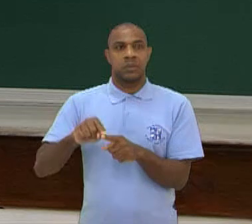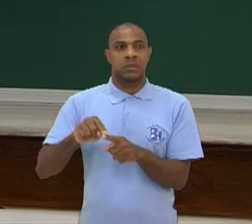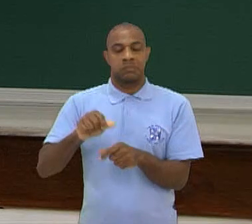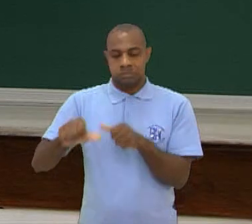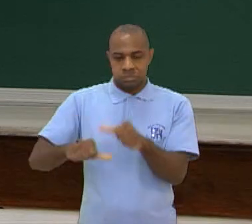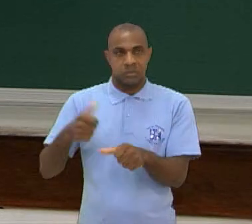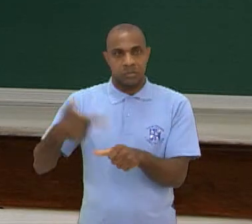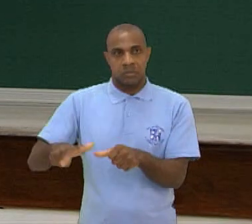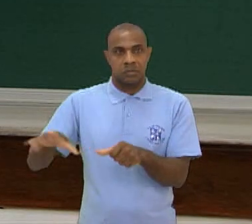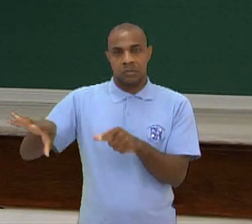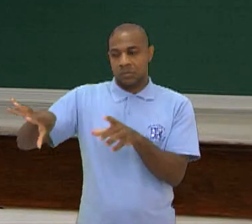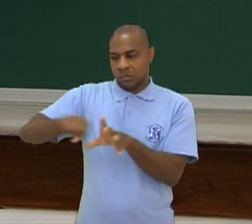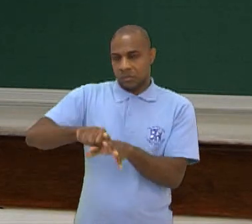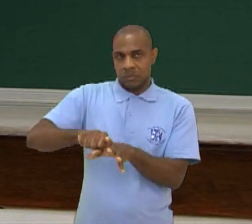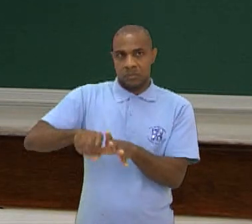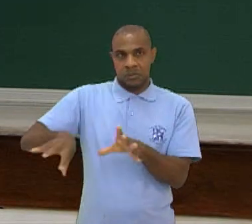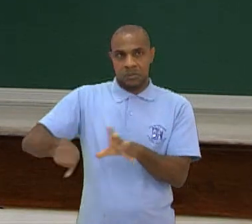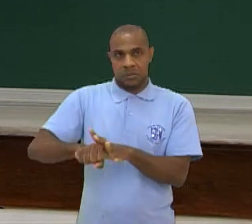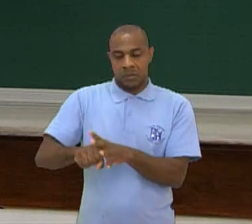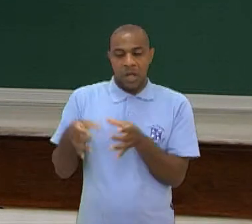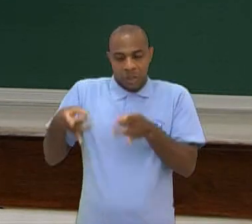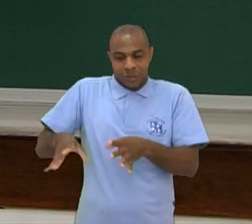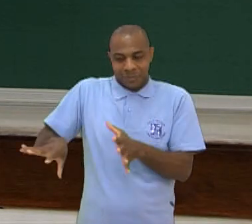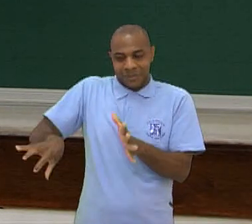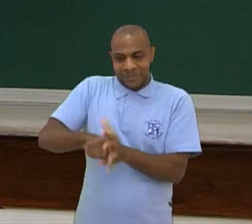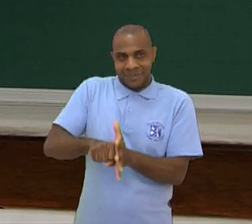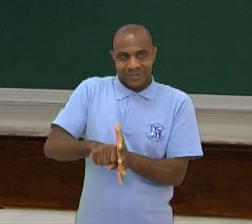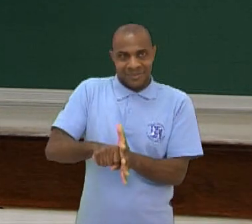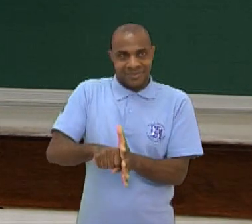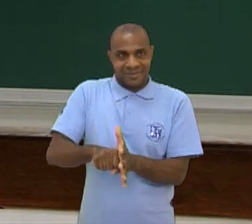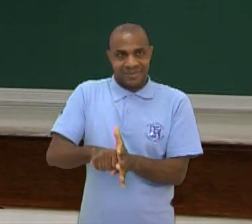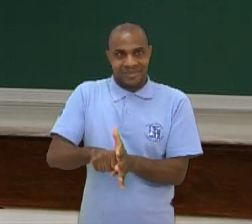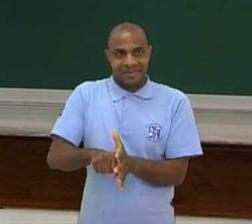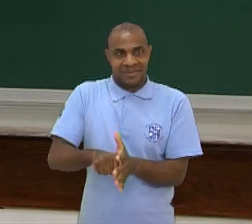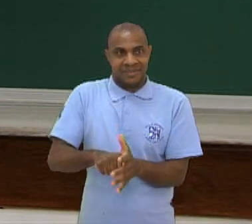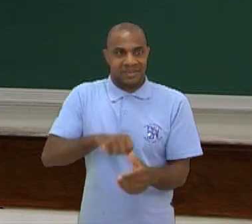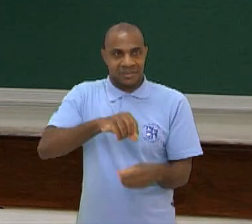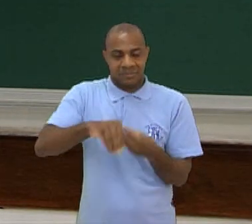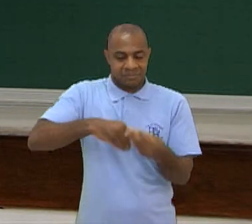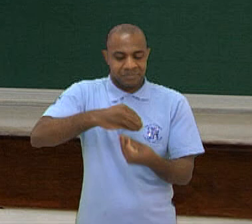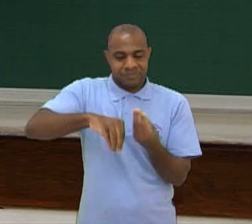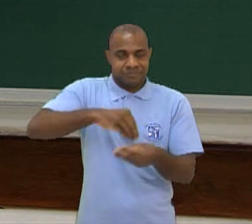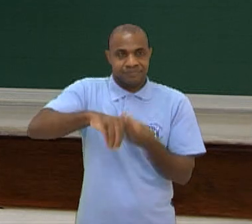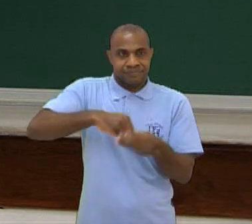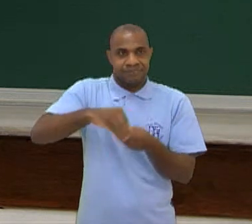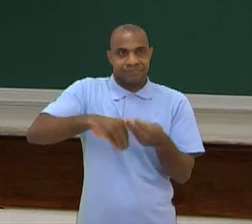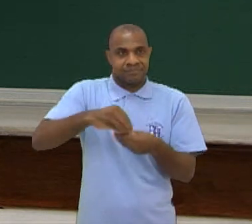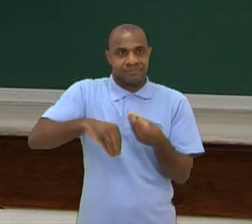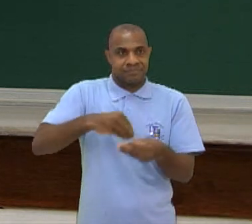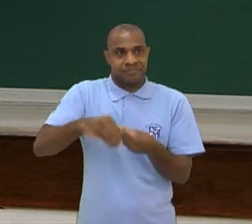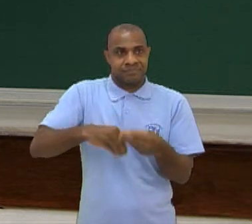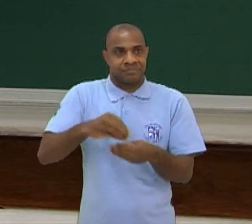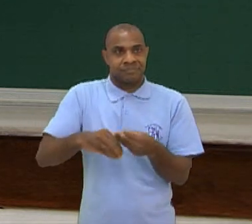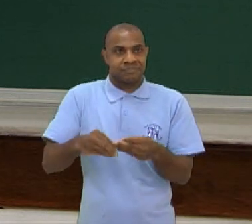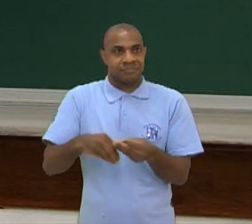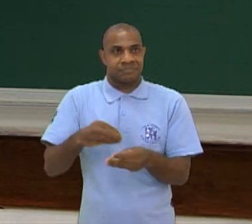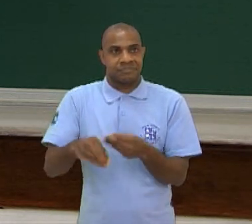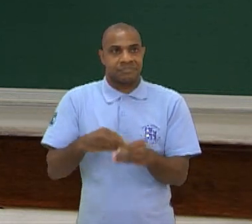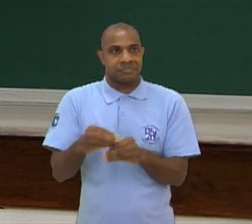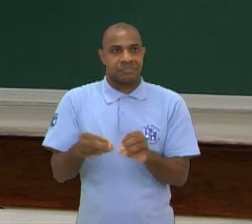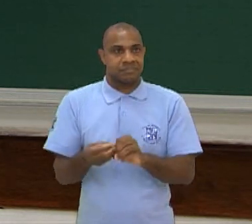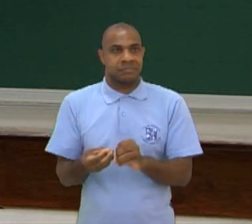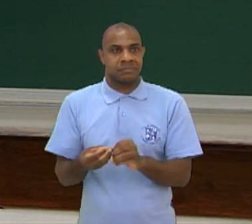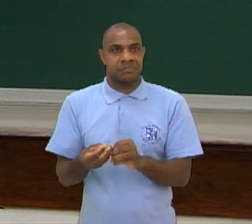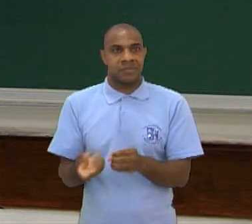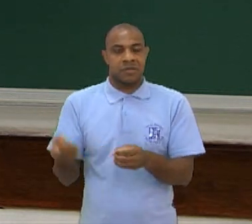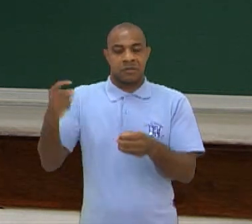Então, ó, ela pegou lá o nitrato do solo, que sobrou e a planta não utilizou, e fez lá, parece que ela está soltando um pum ali, mas não é bem isso que acontece, mas ela está